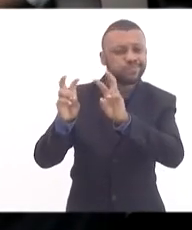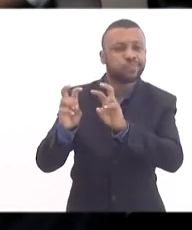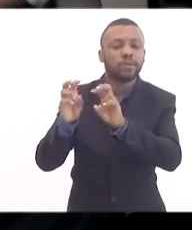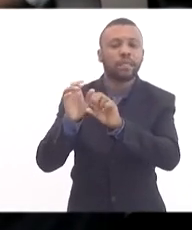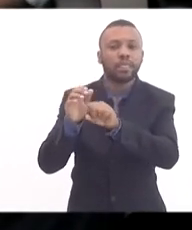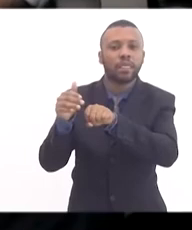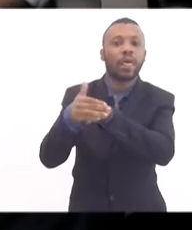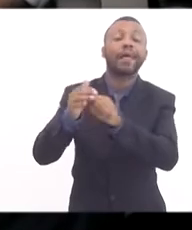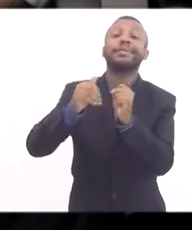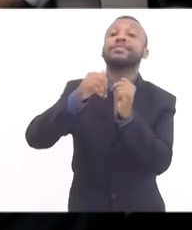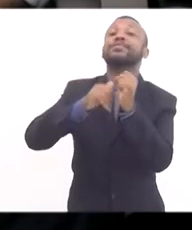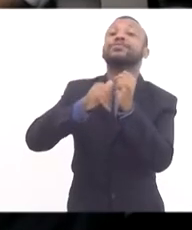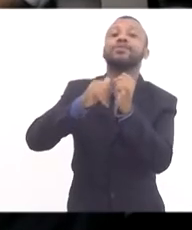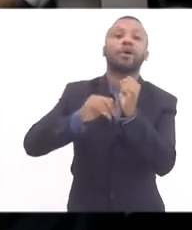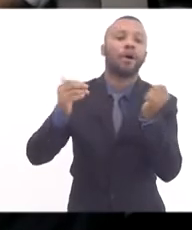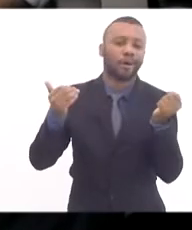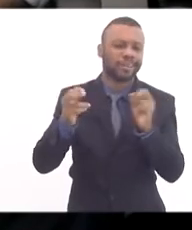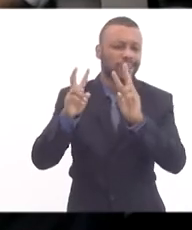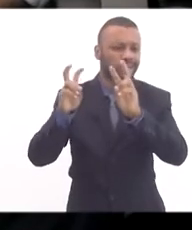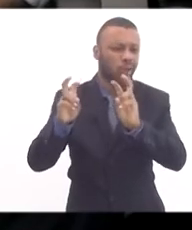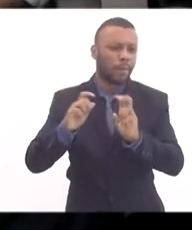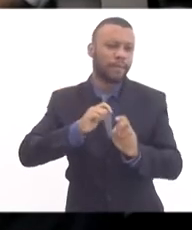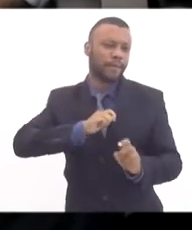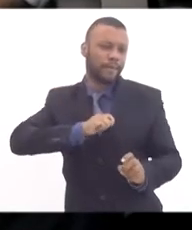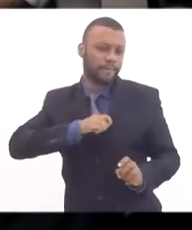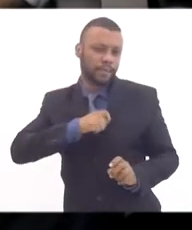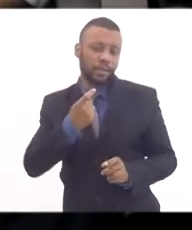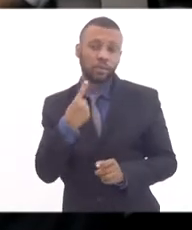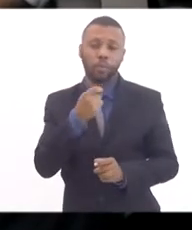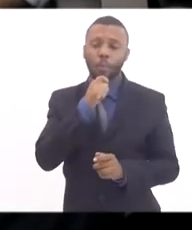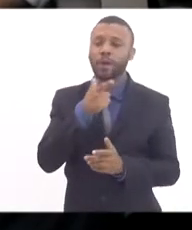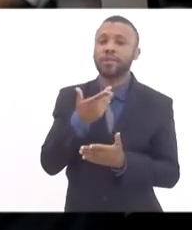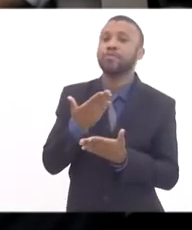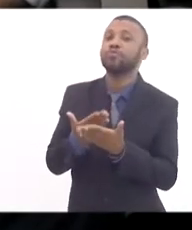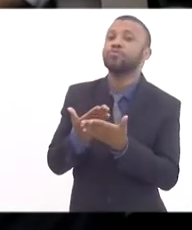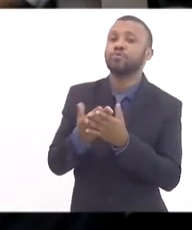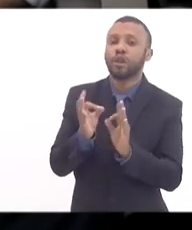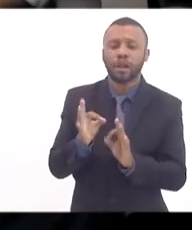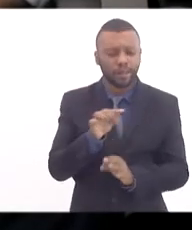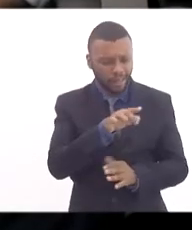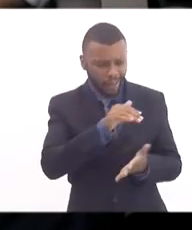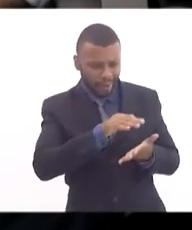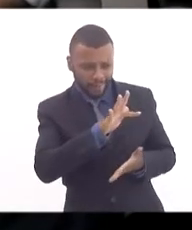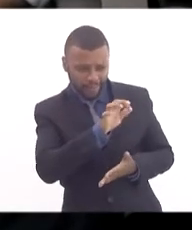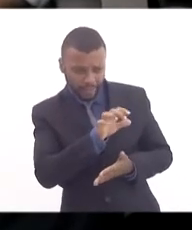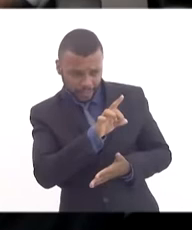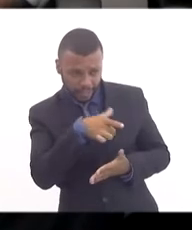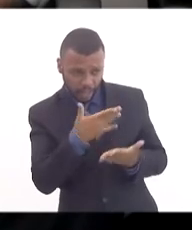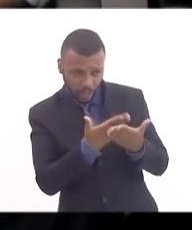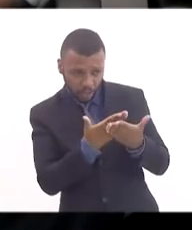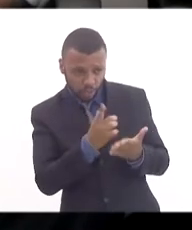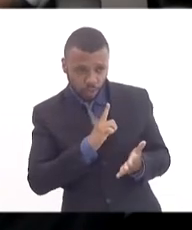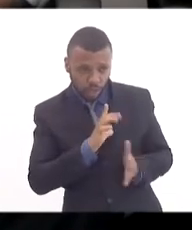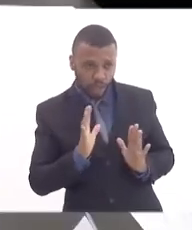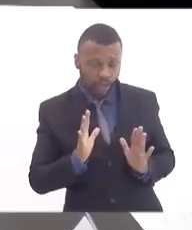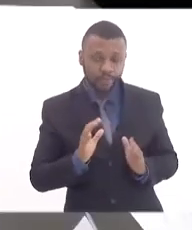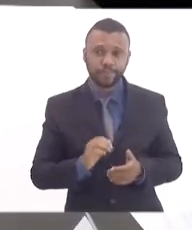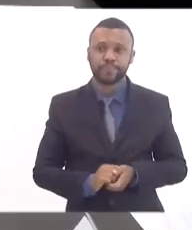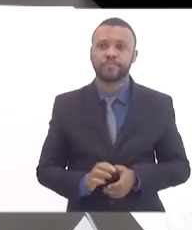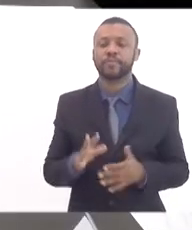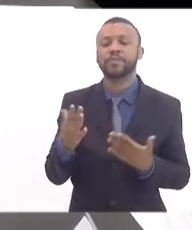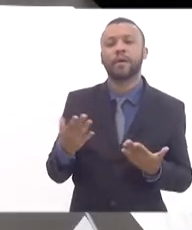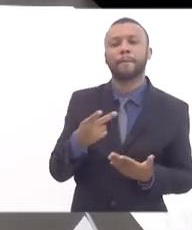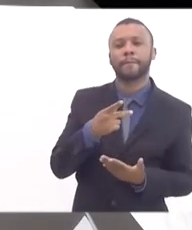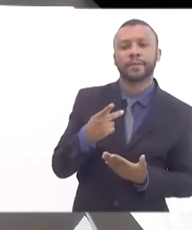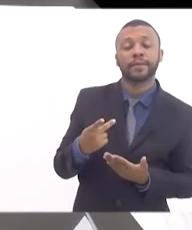né então a gente não tem nenhum estudo nesse sentido a fazenda tem algum estudo sobre isso sobre isso então Presidente